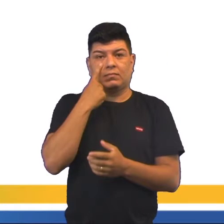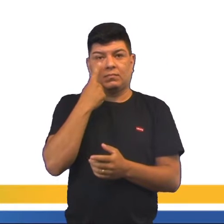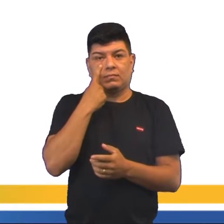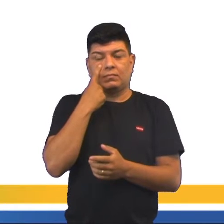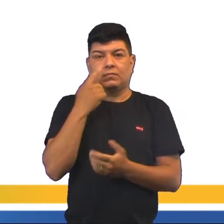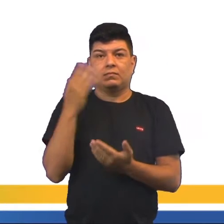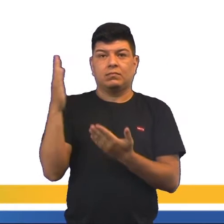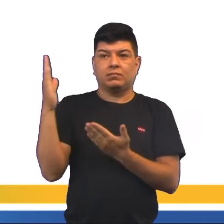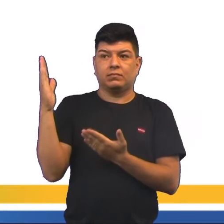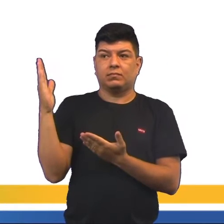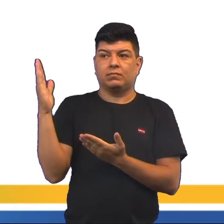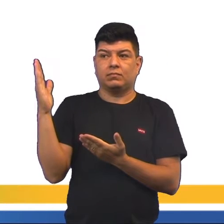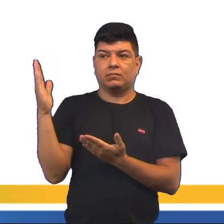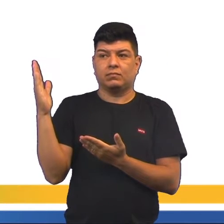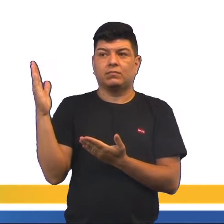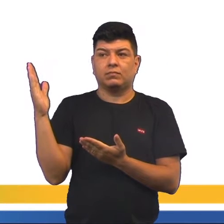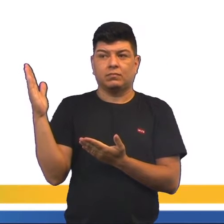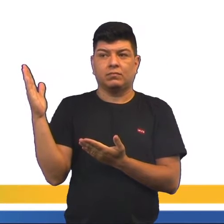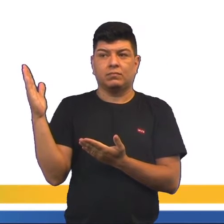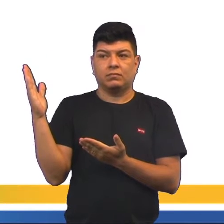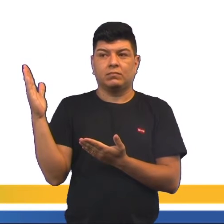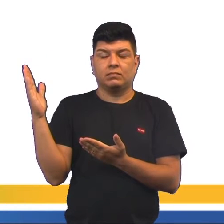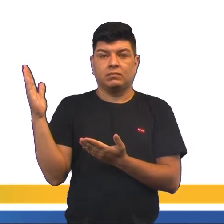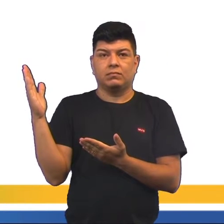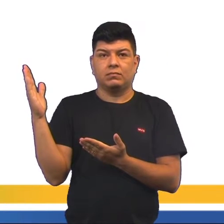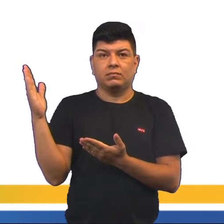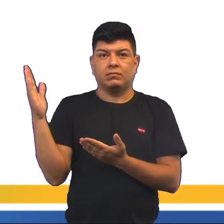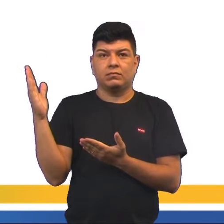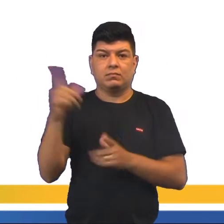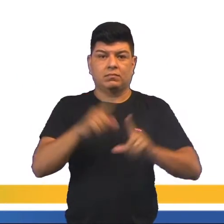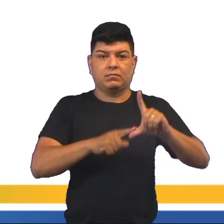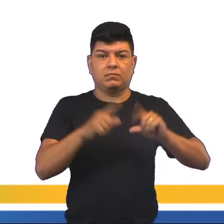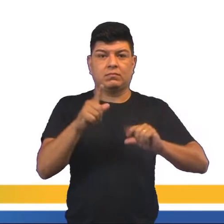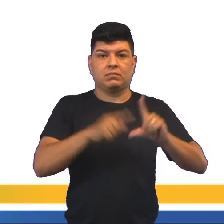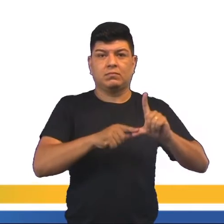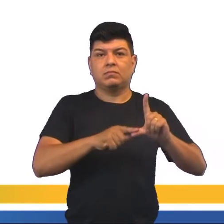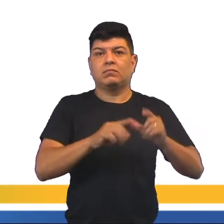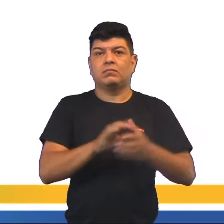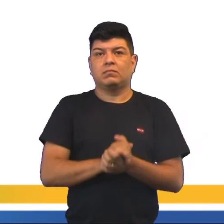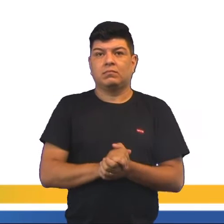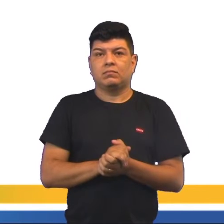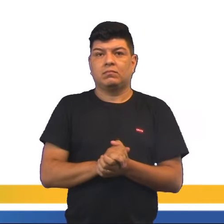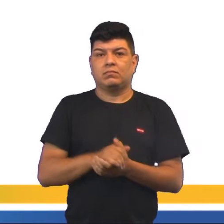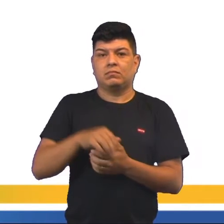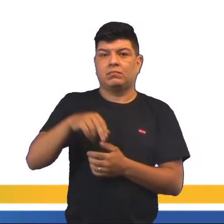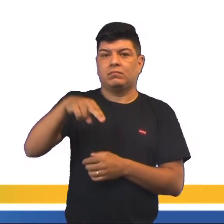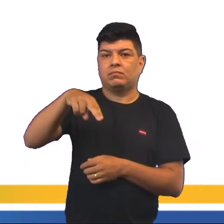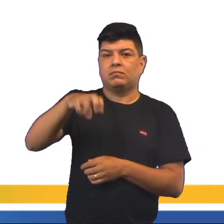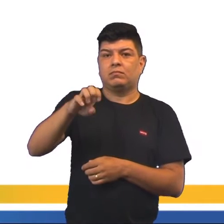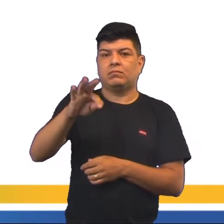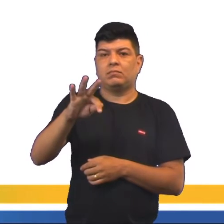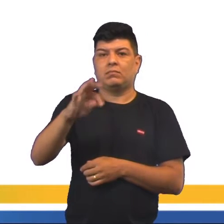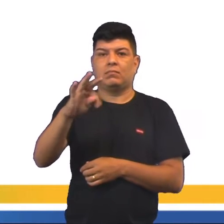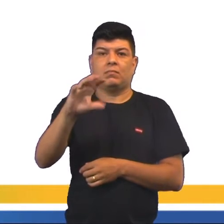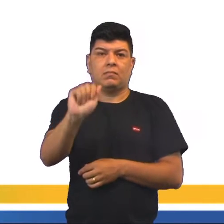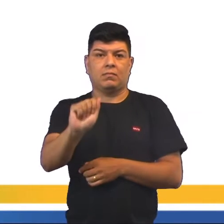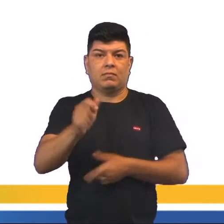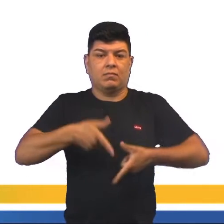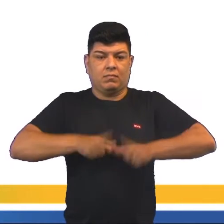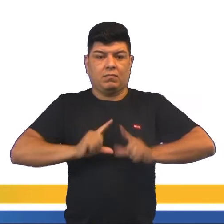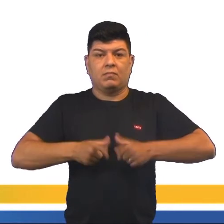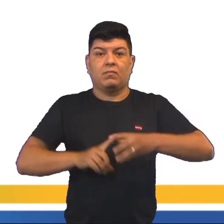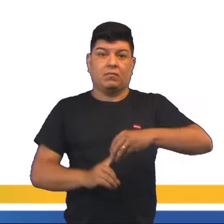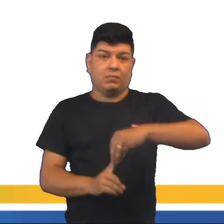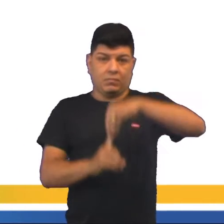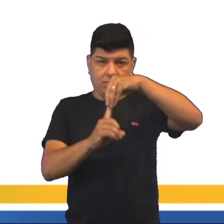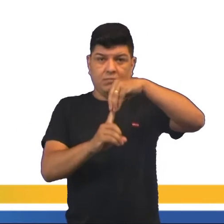aí na imagem, né, a estrela de Merptah, né, ou de Israel, né, que é a única